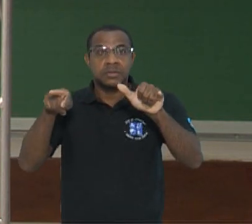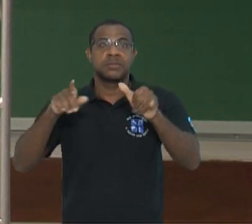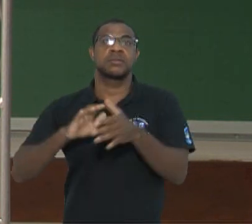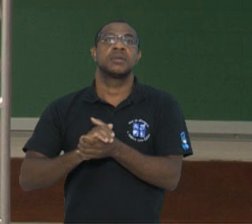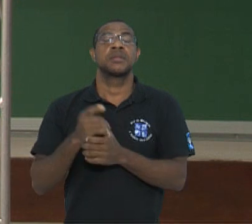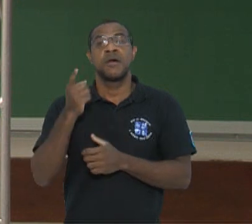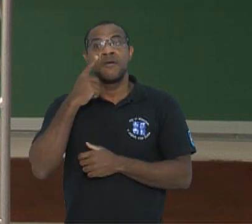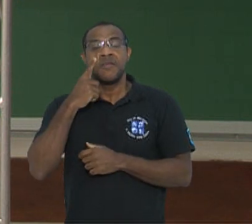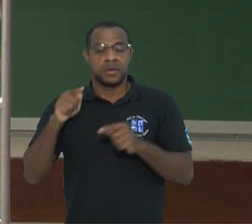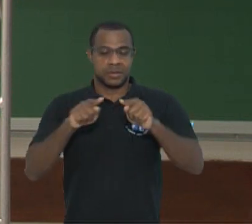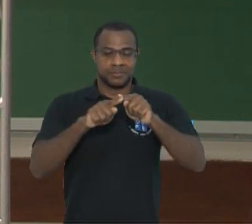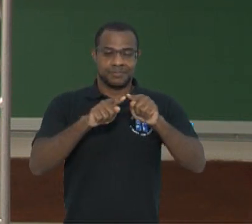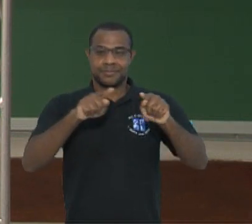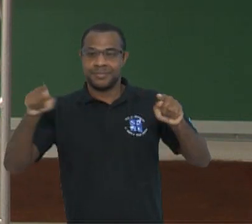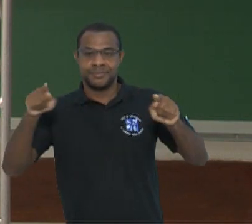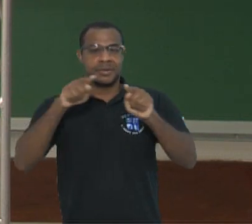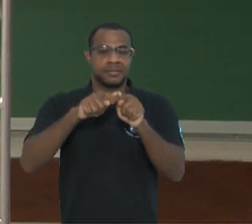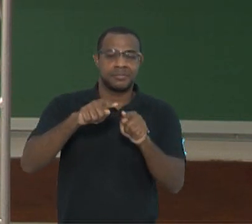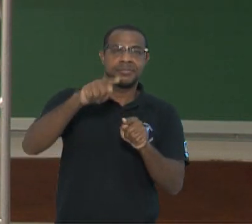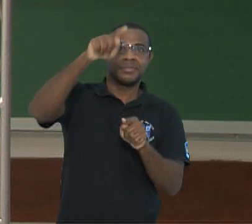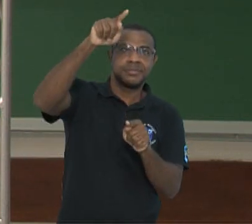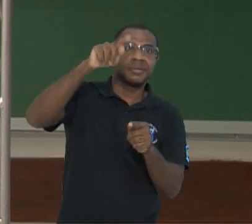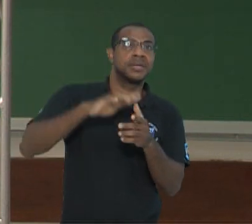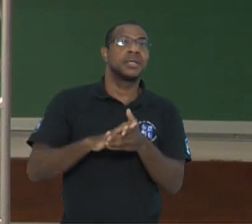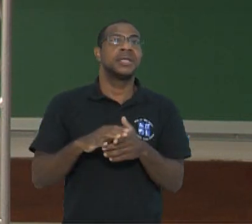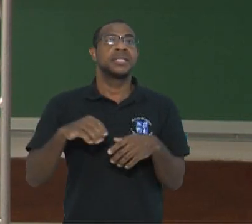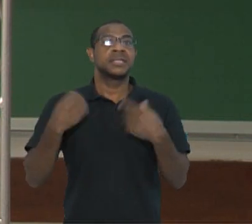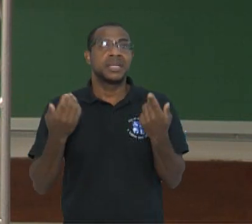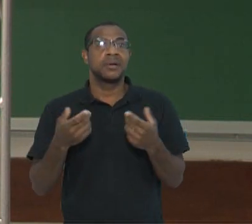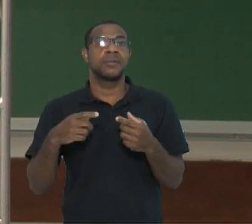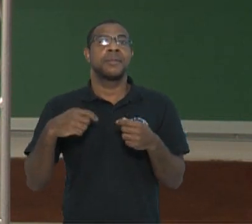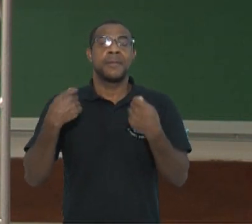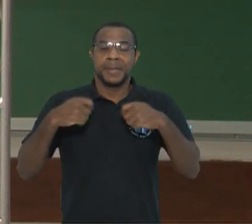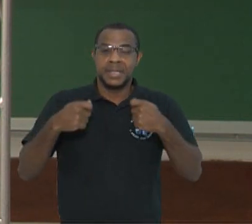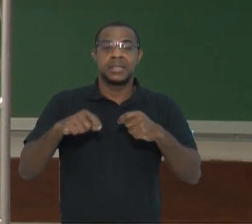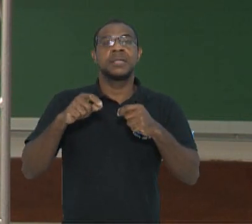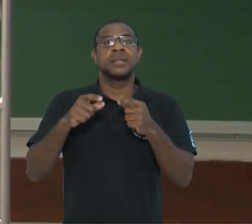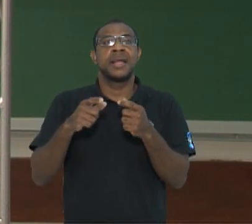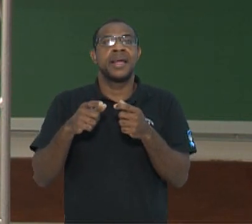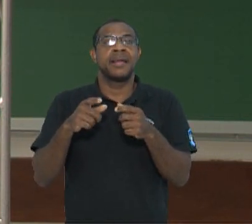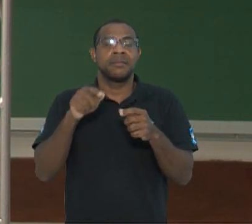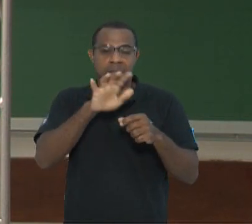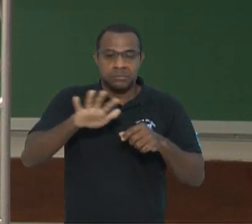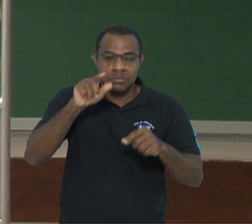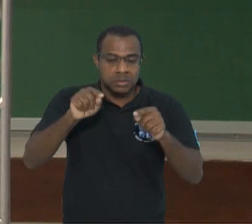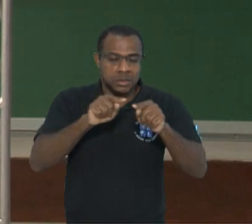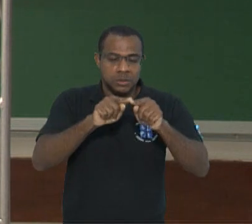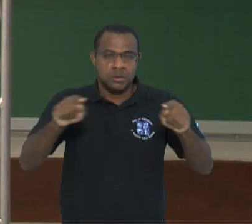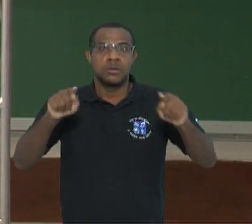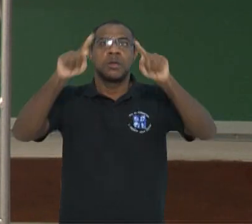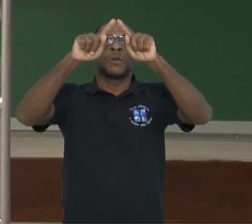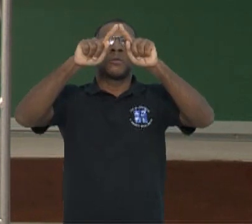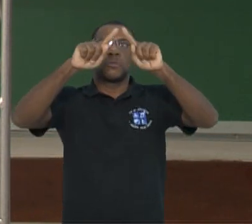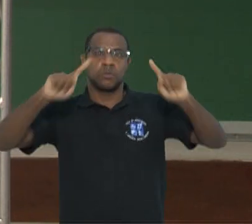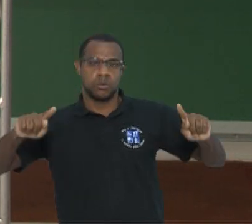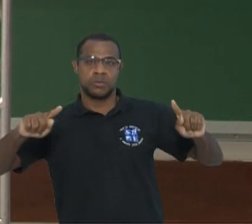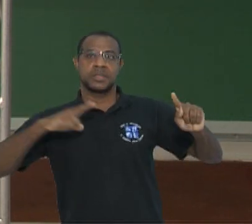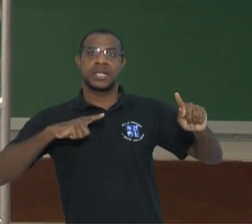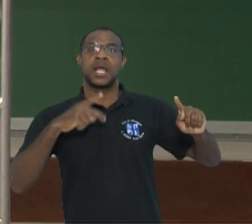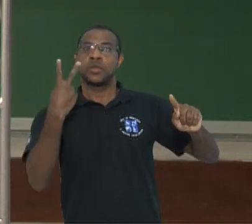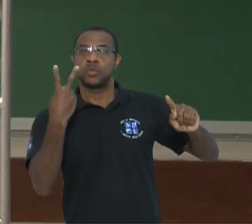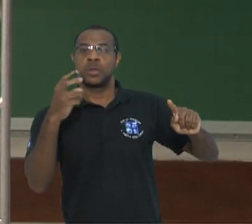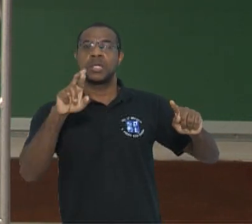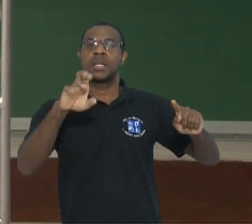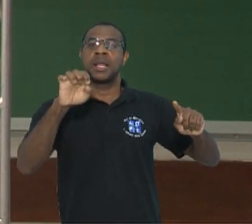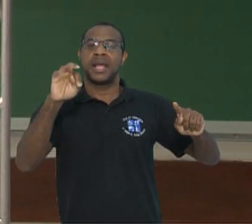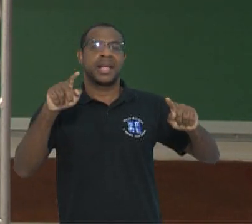representa uma reta. Só que aqui, como se tratam de assíntotas de uma hipérbole, nós vamos ter duas retas. Por isso, uma positiva